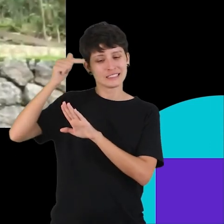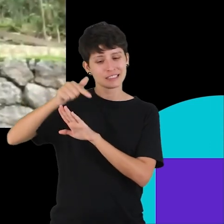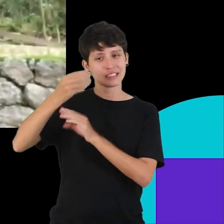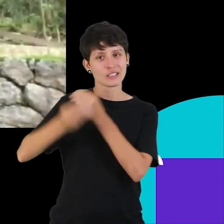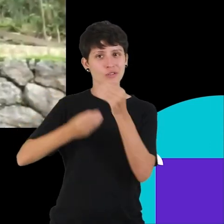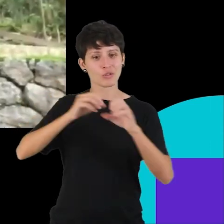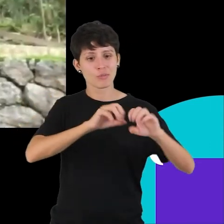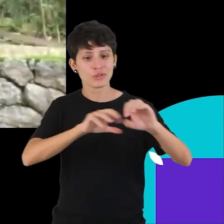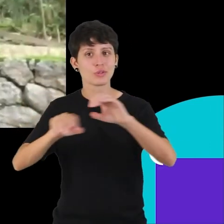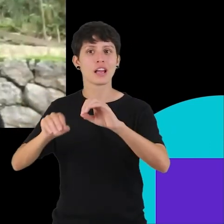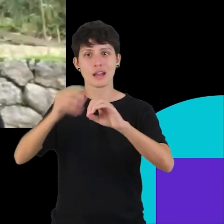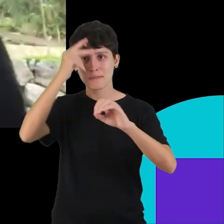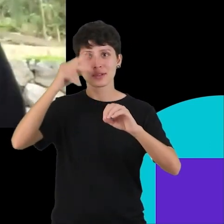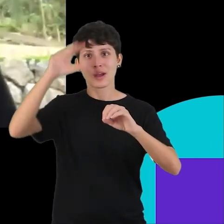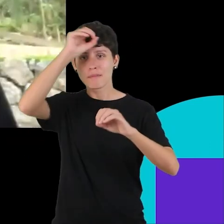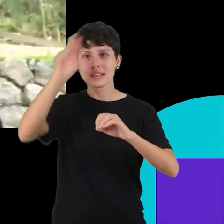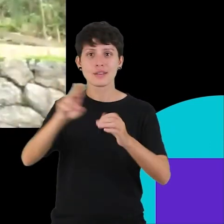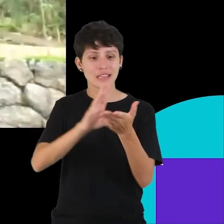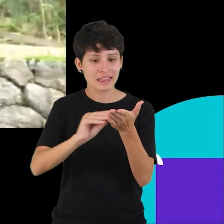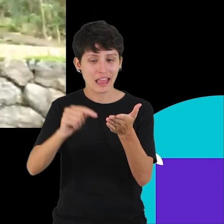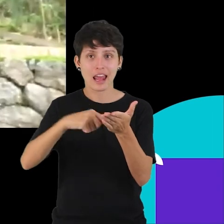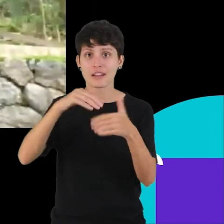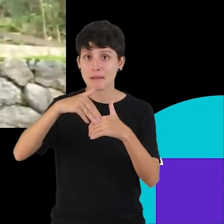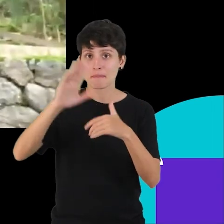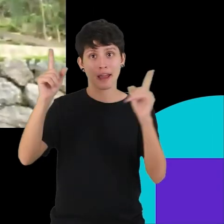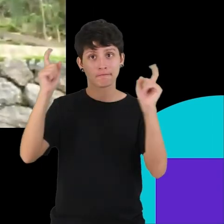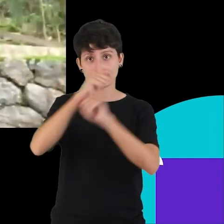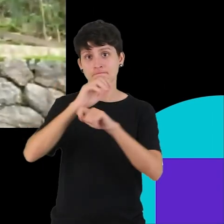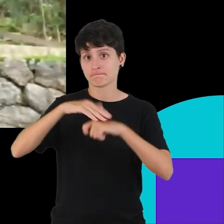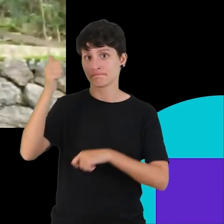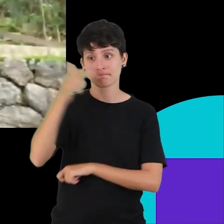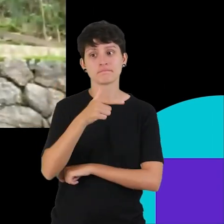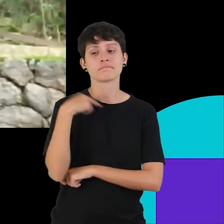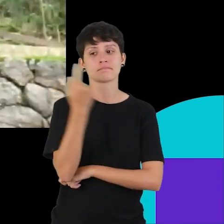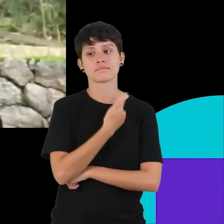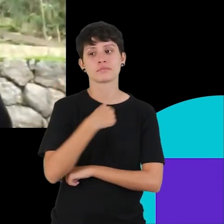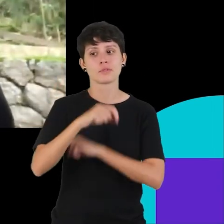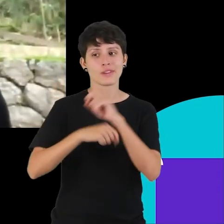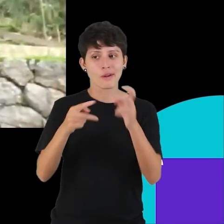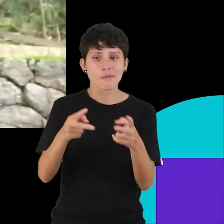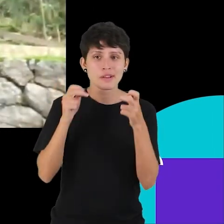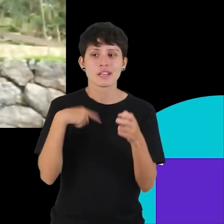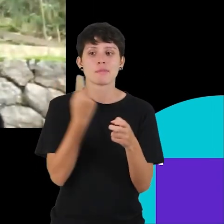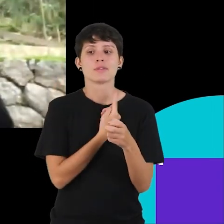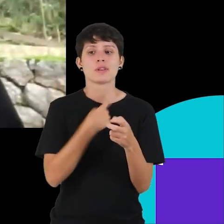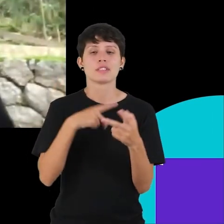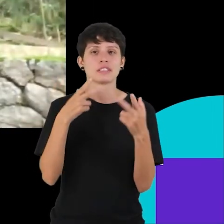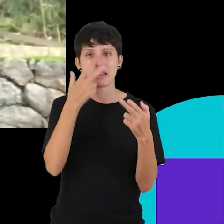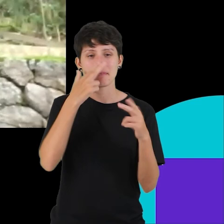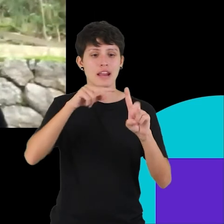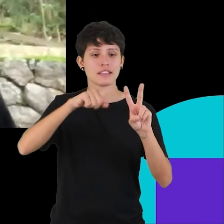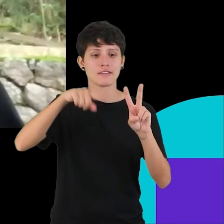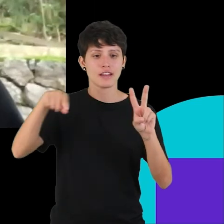então, para vocês abrirem o microfone e falarem para mim, né, que como que isso, vocês podem pensar nisso na